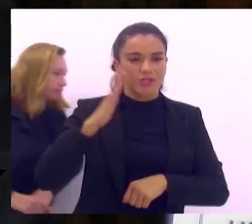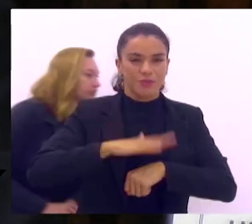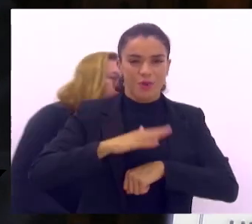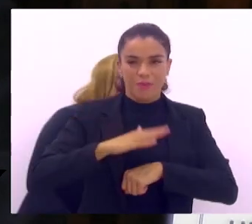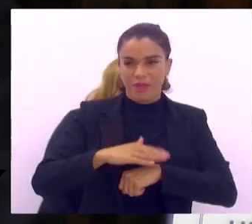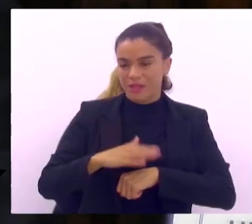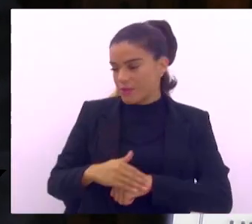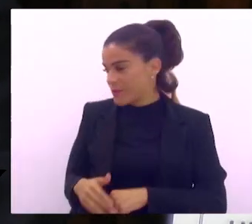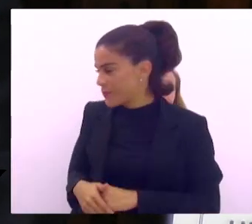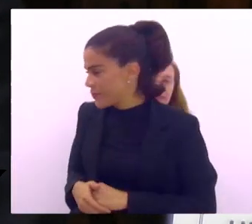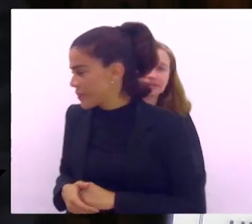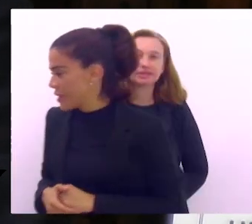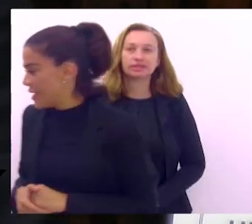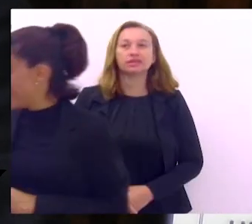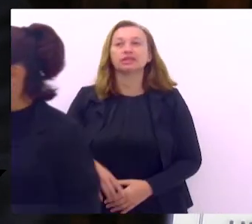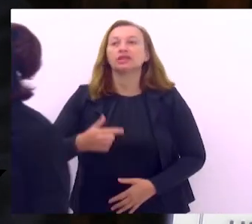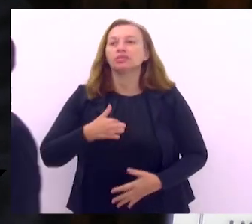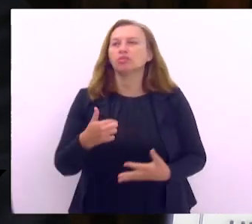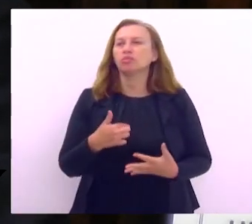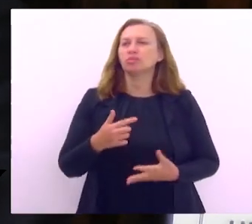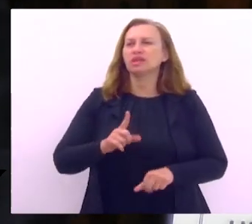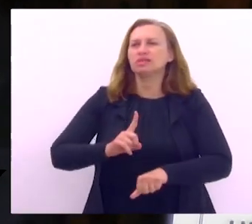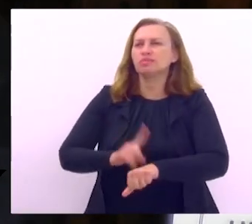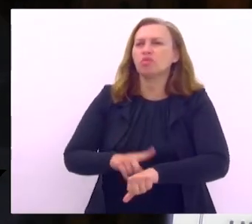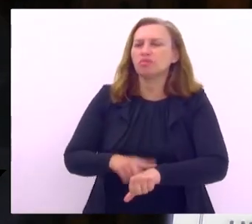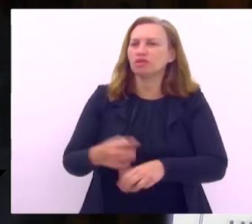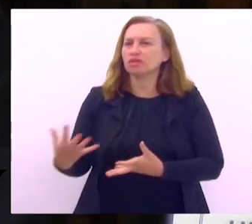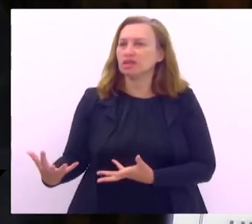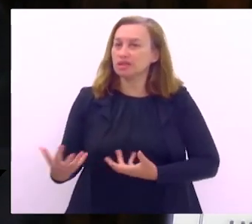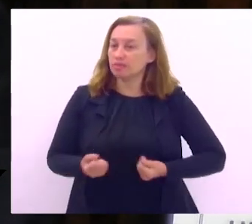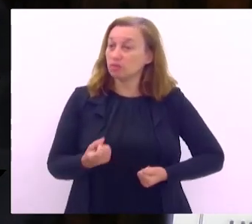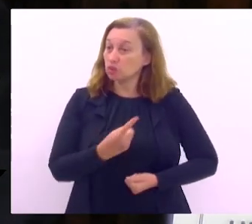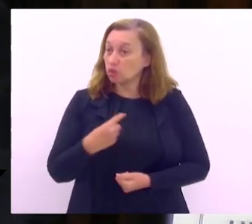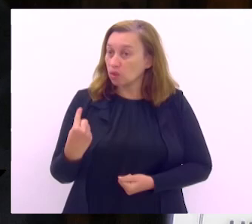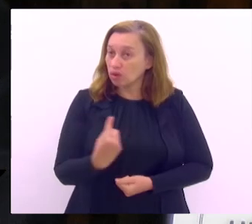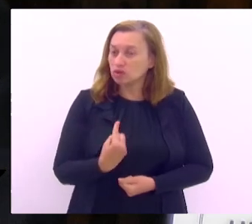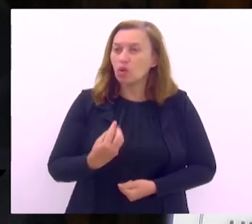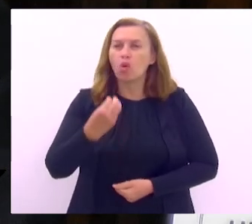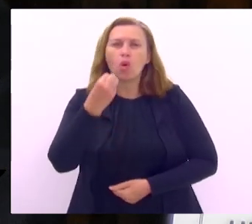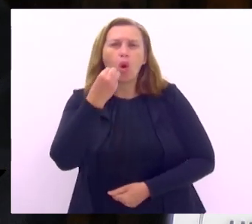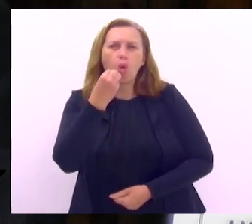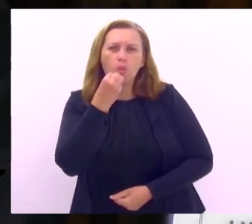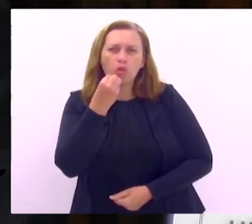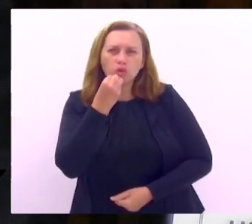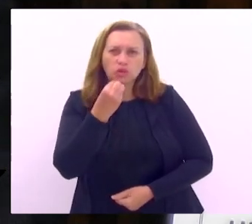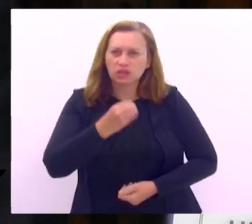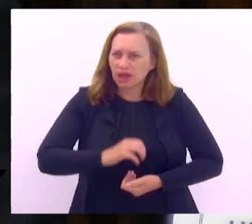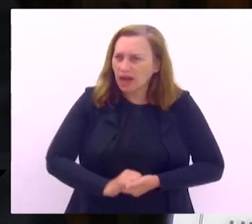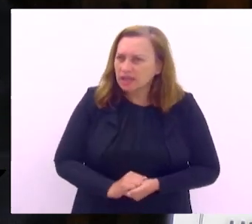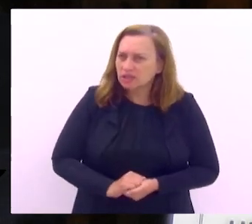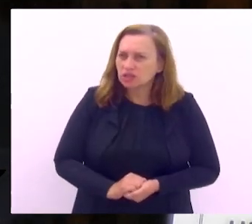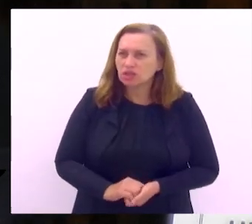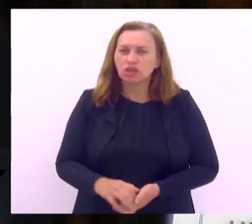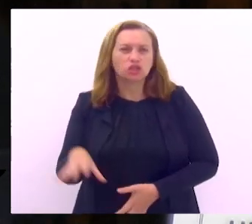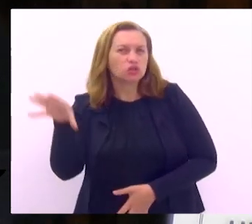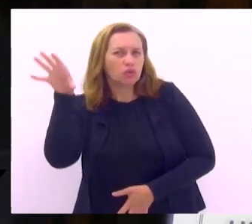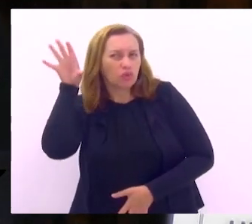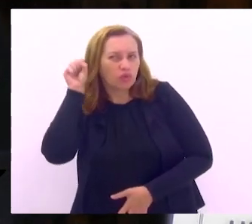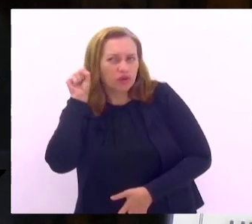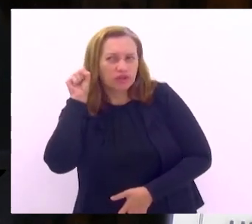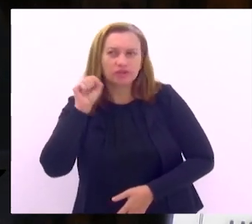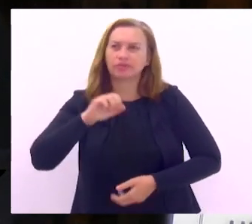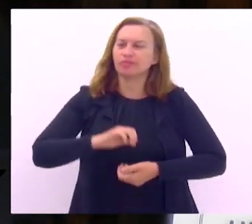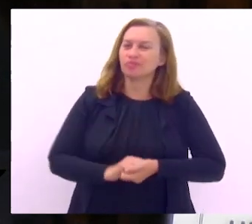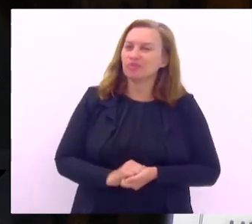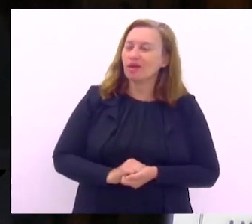momento de estarmos sendo recebidos, não só recebidos, mas com a oportunidade de sermos ouvidos,